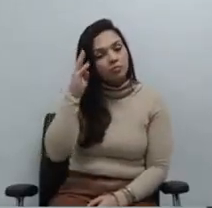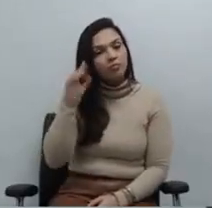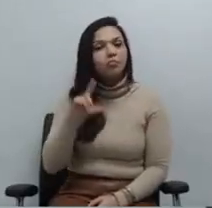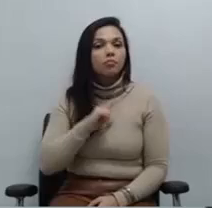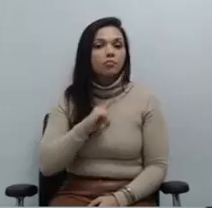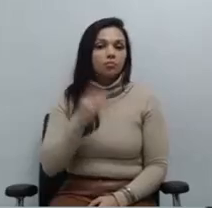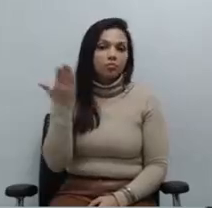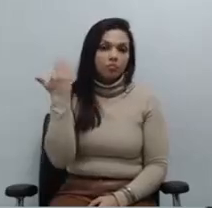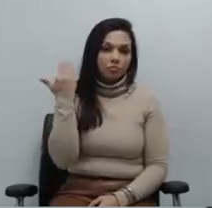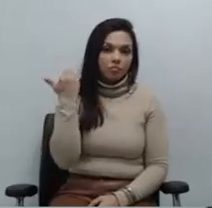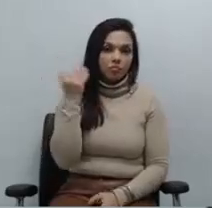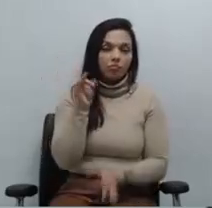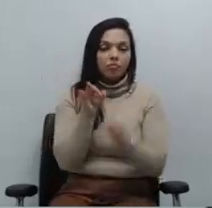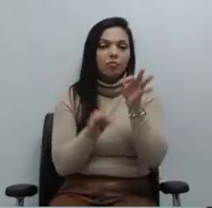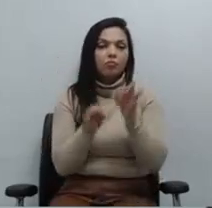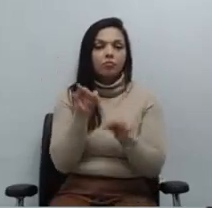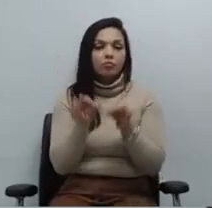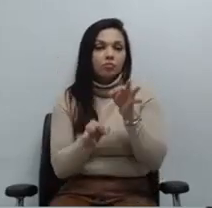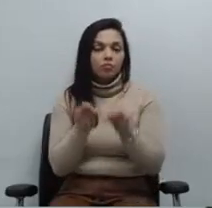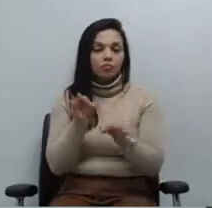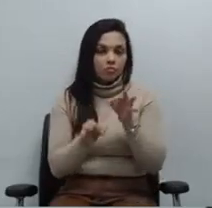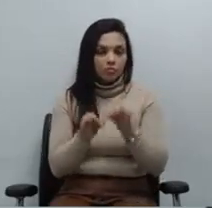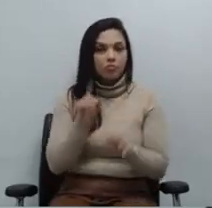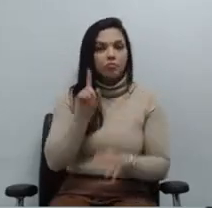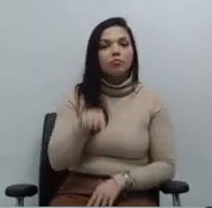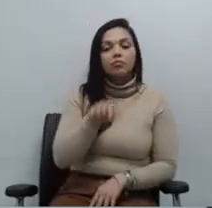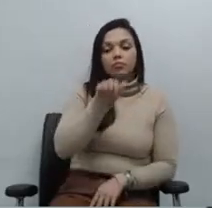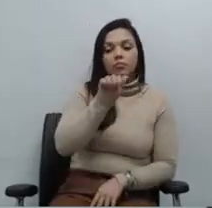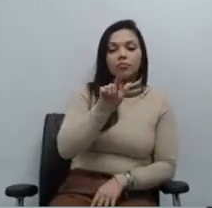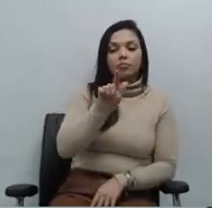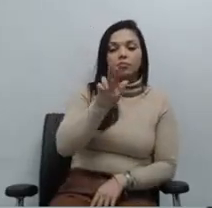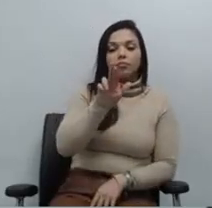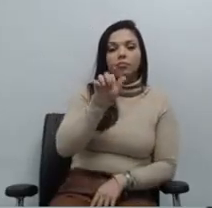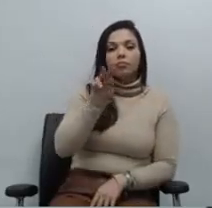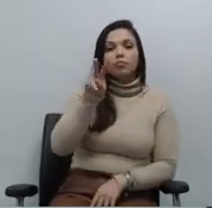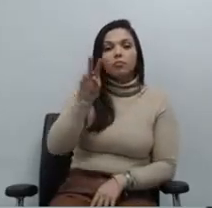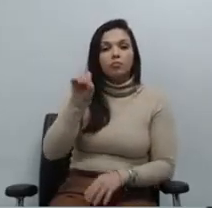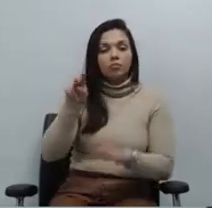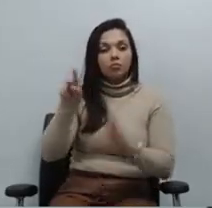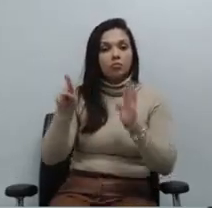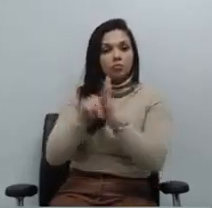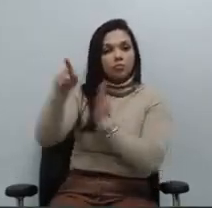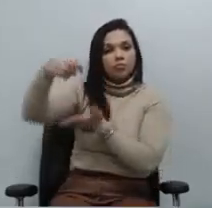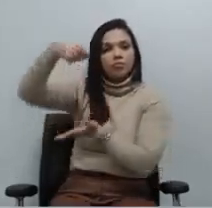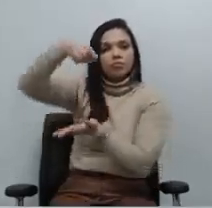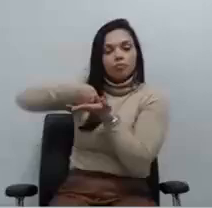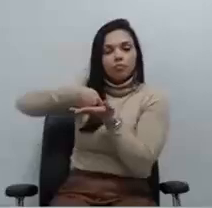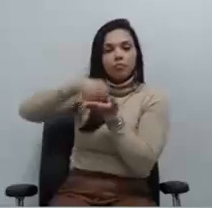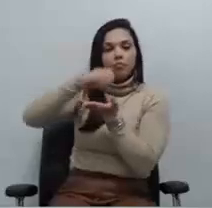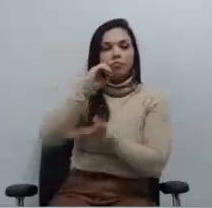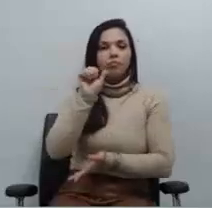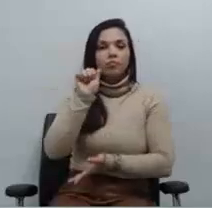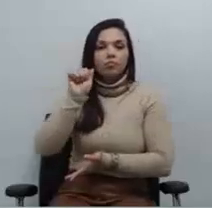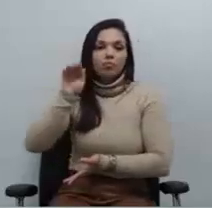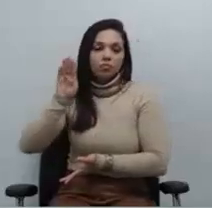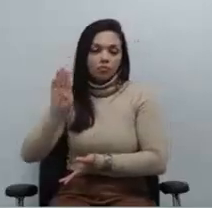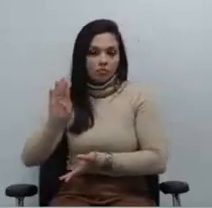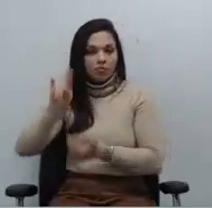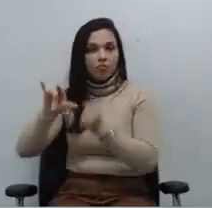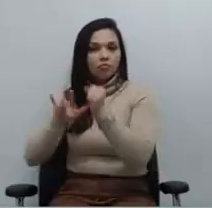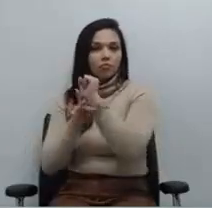julgamento do agravo que havia sido interposto pela OAB no mandado de segurança coletivo que versa